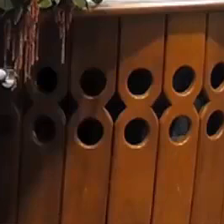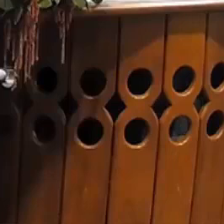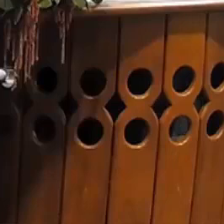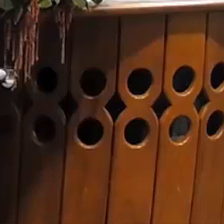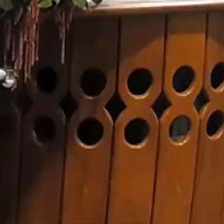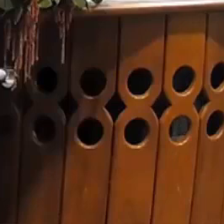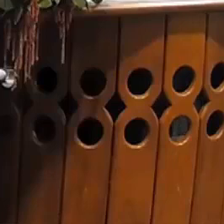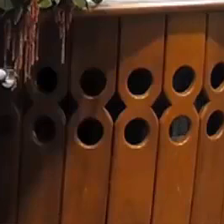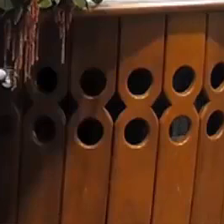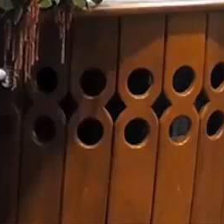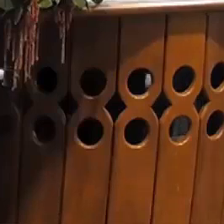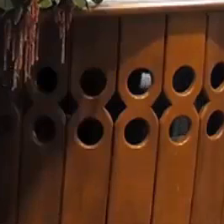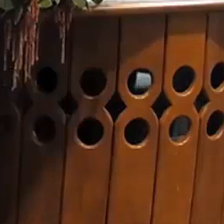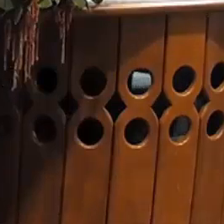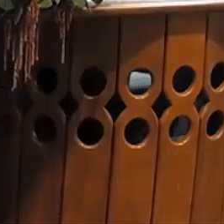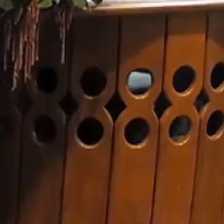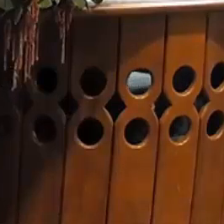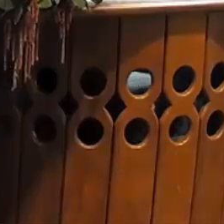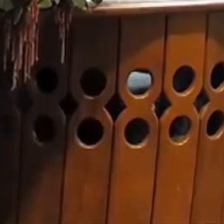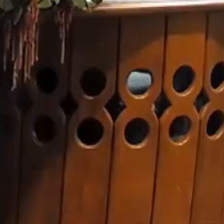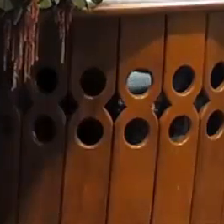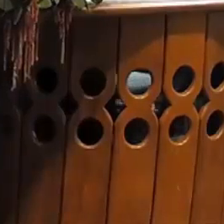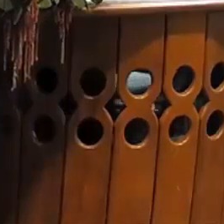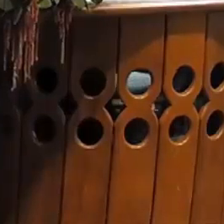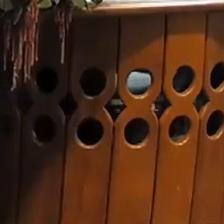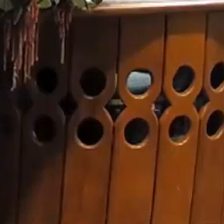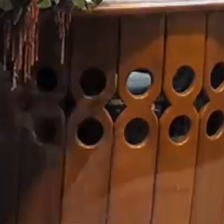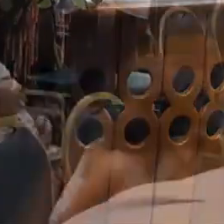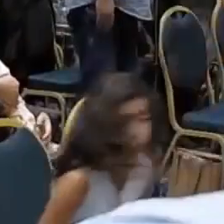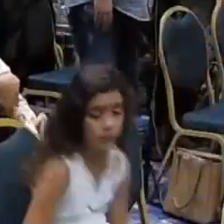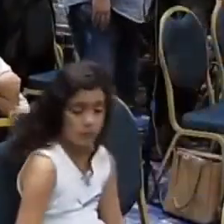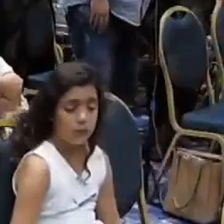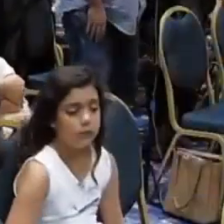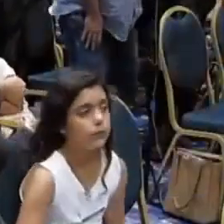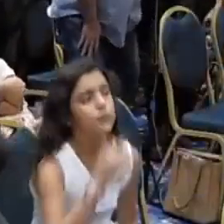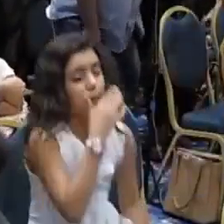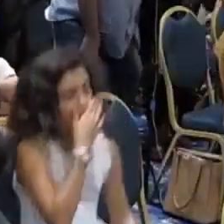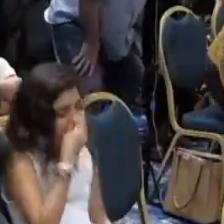Amém. Amém. Amém. Podem sentar, meus irmãos. May be seated.